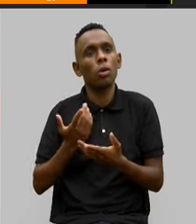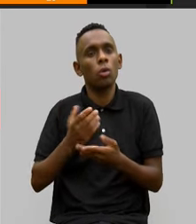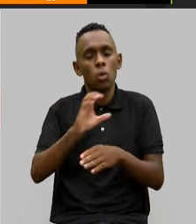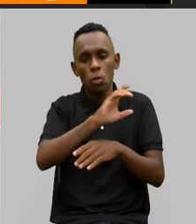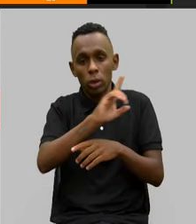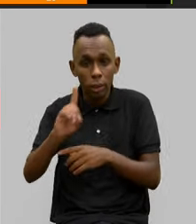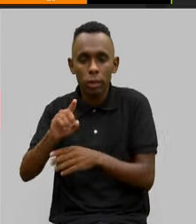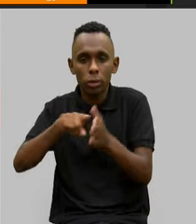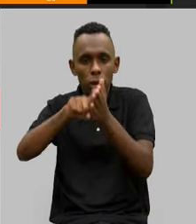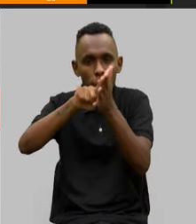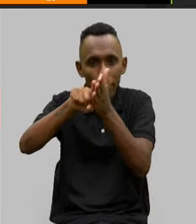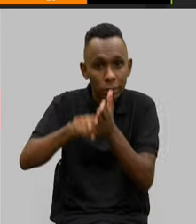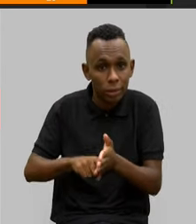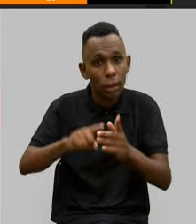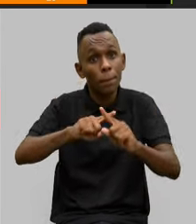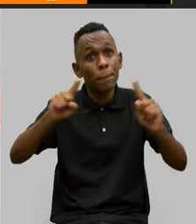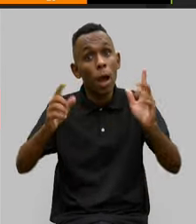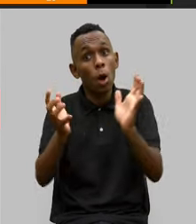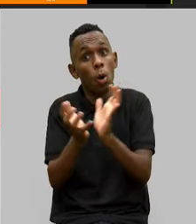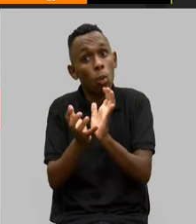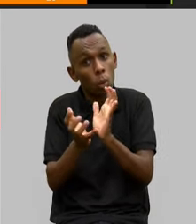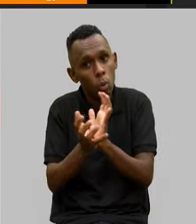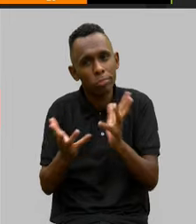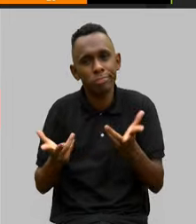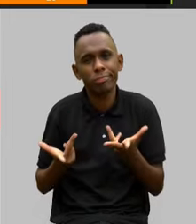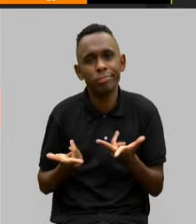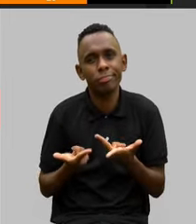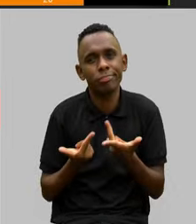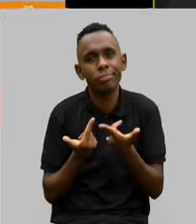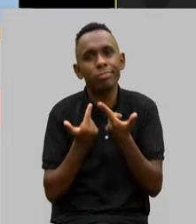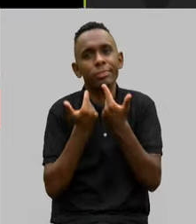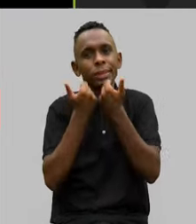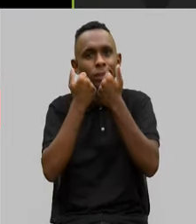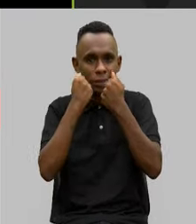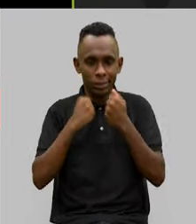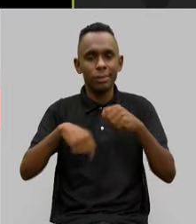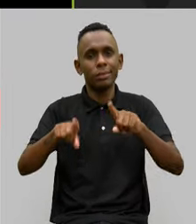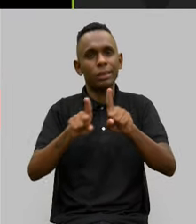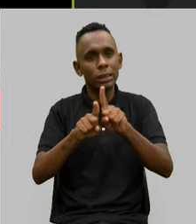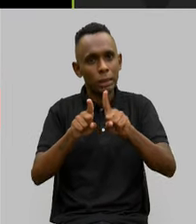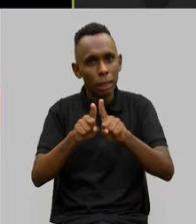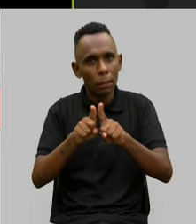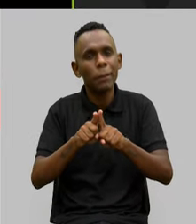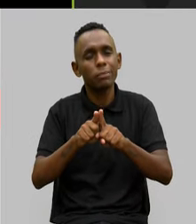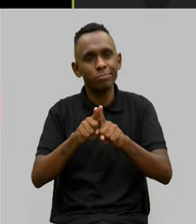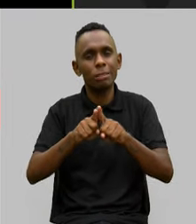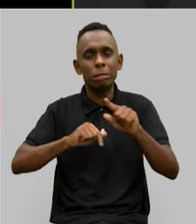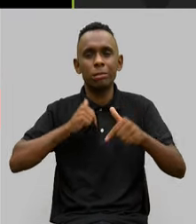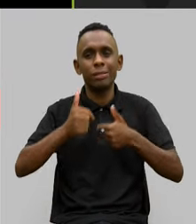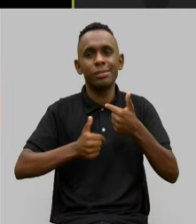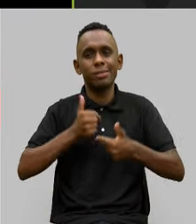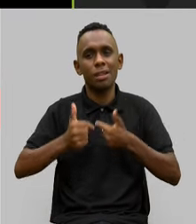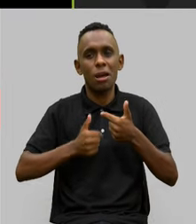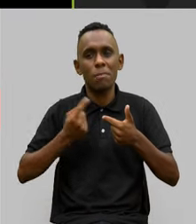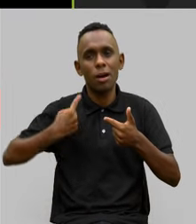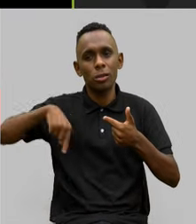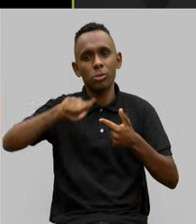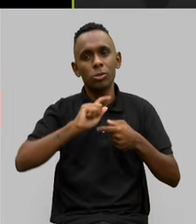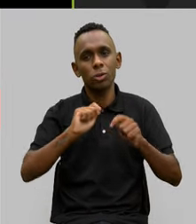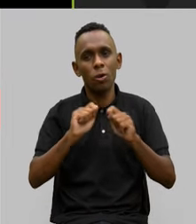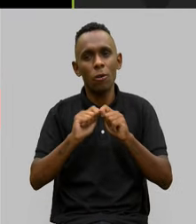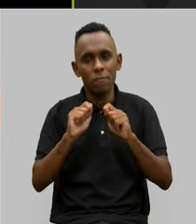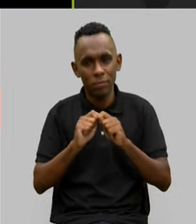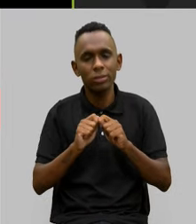essas pesquisas mas esse grupo maravilhoso que leva também todo esse trabalho que nós fazemos